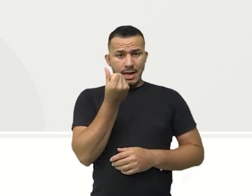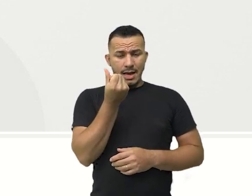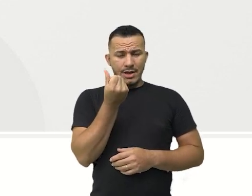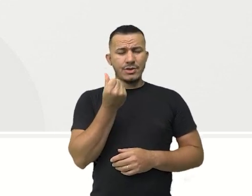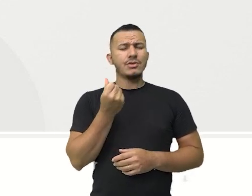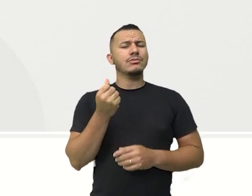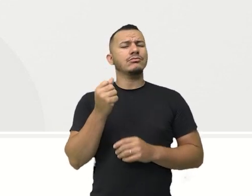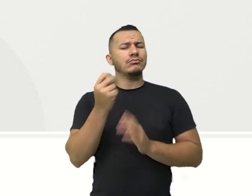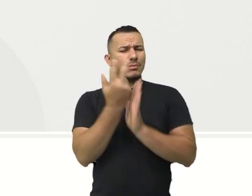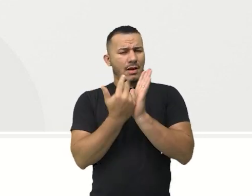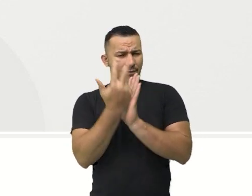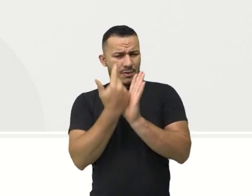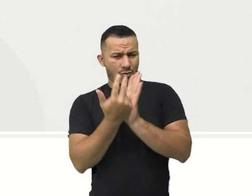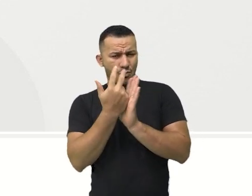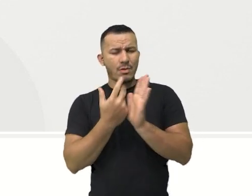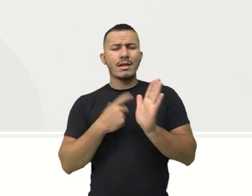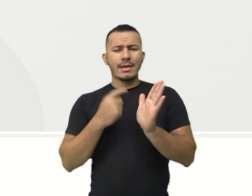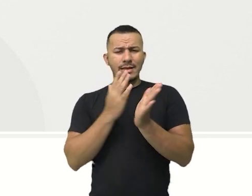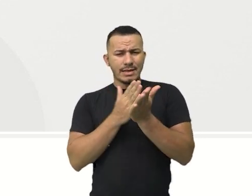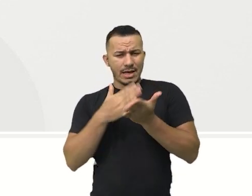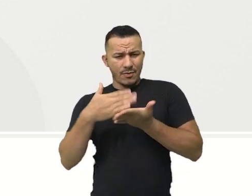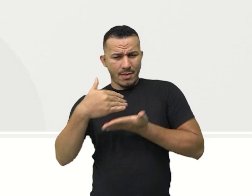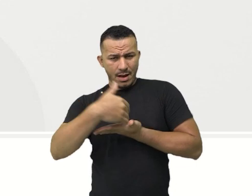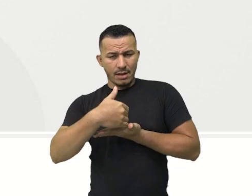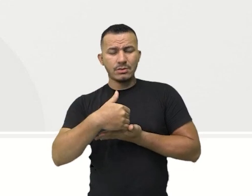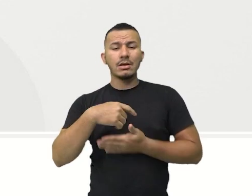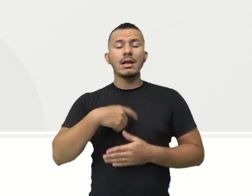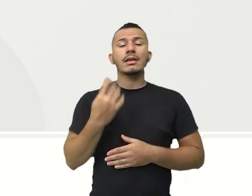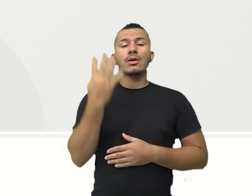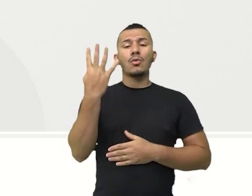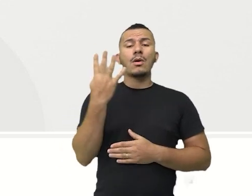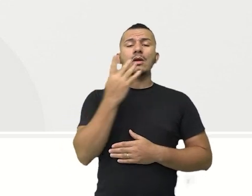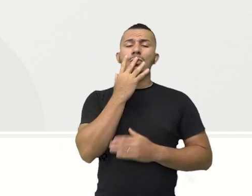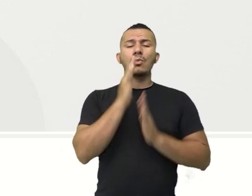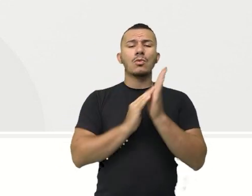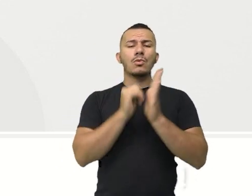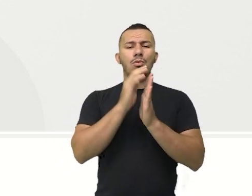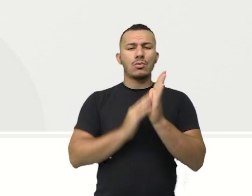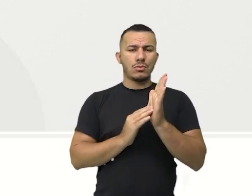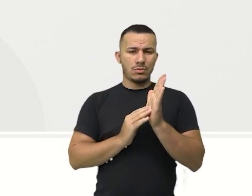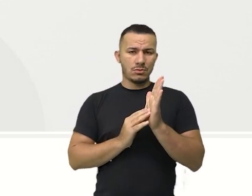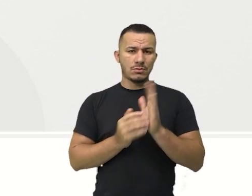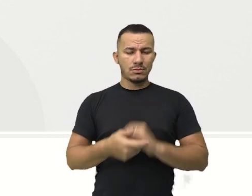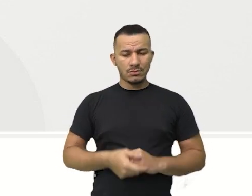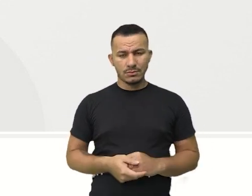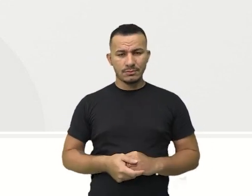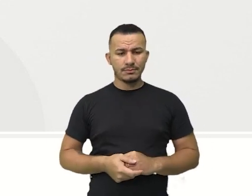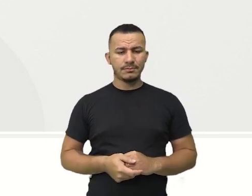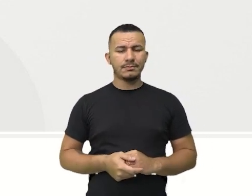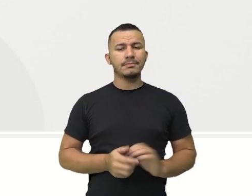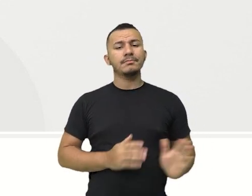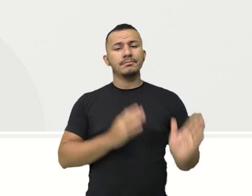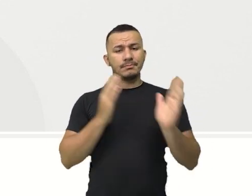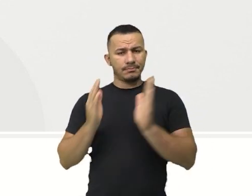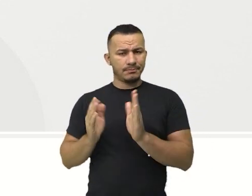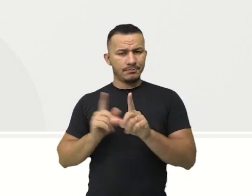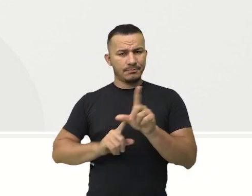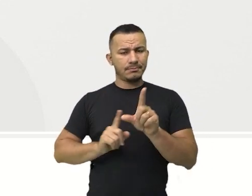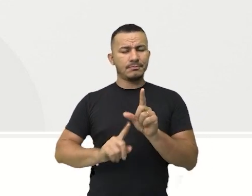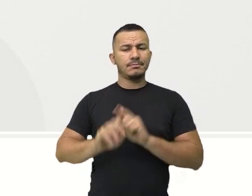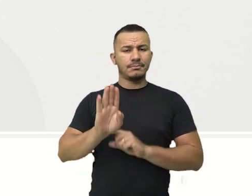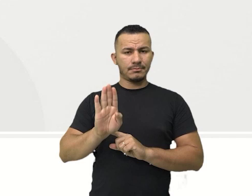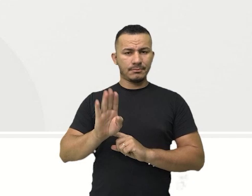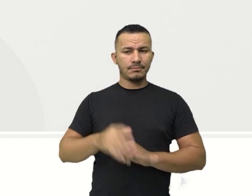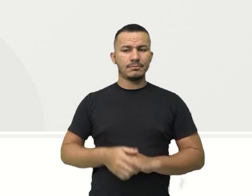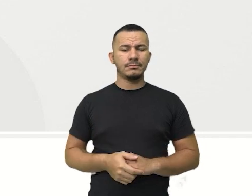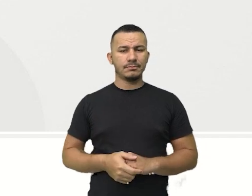foi dividido, nós estamos representando 4 partes. Tá legal? Vejamos então a nossa letra B.